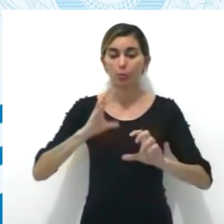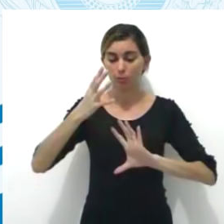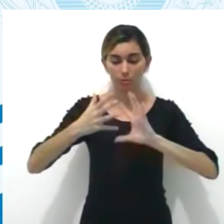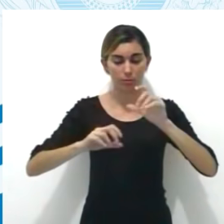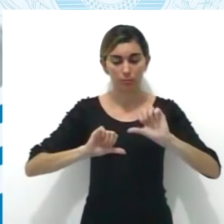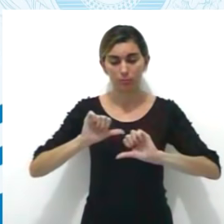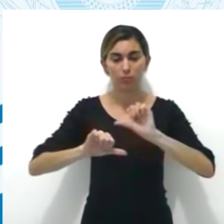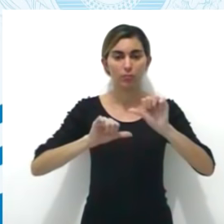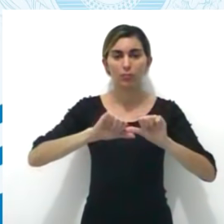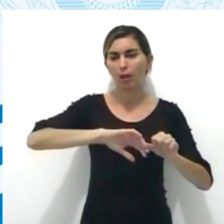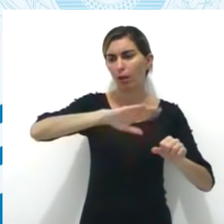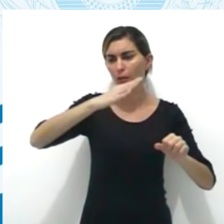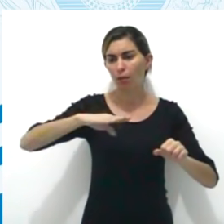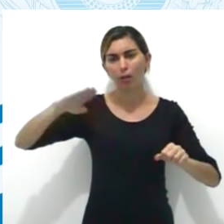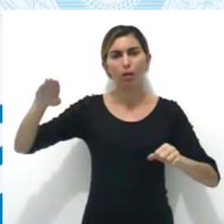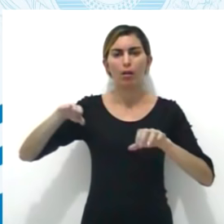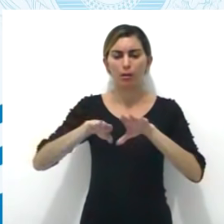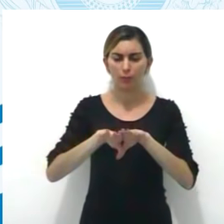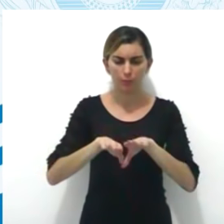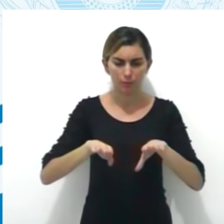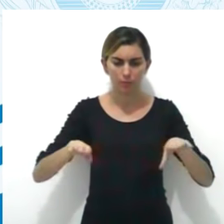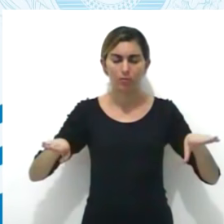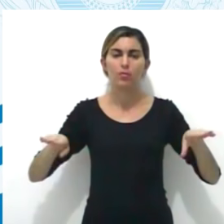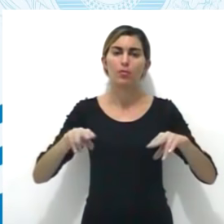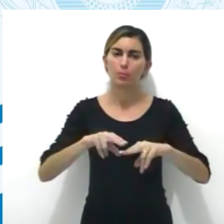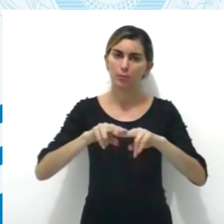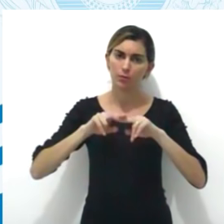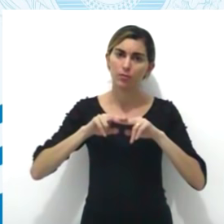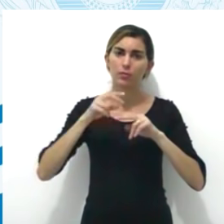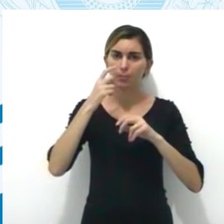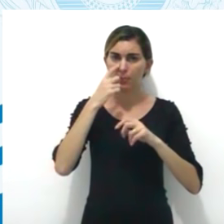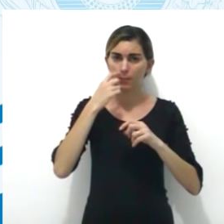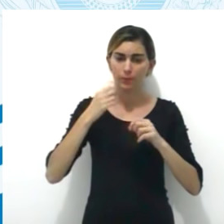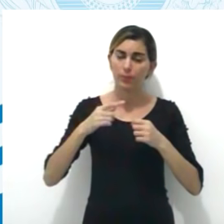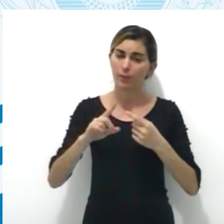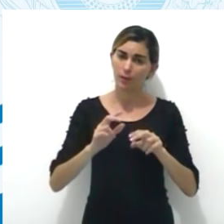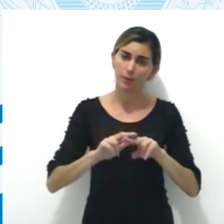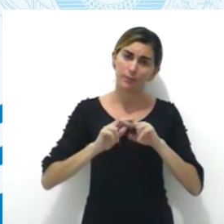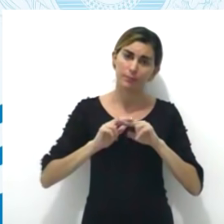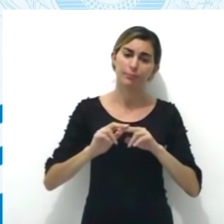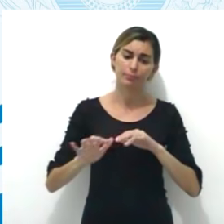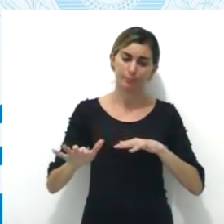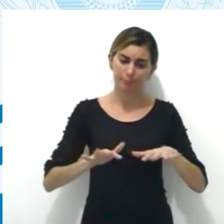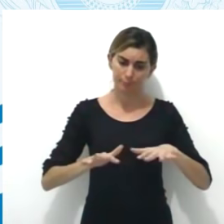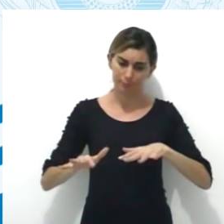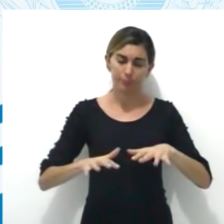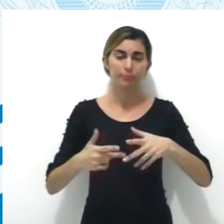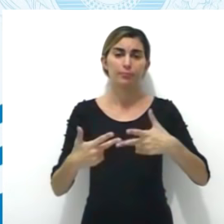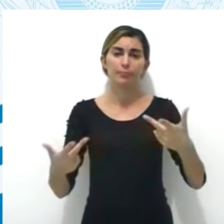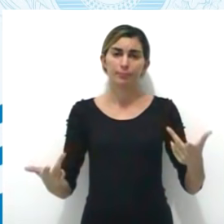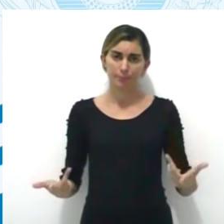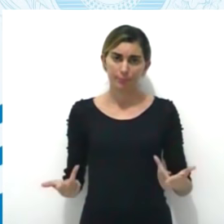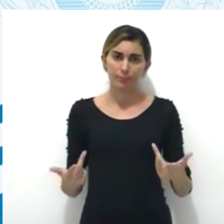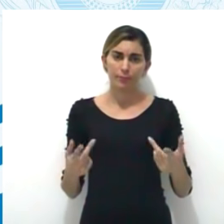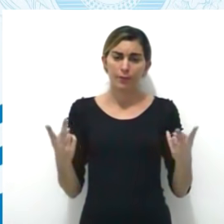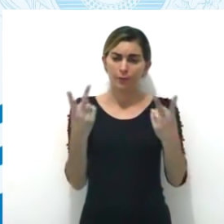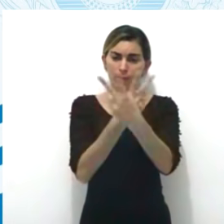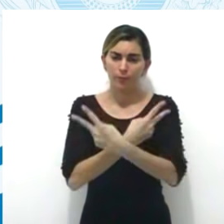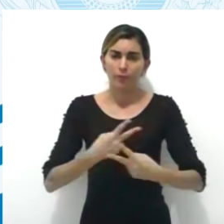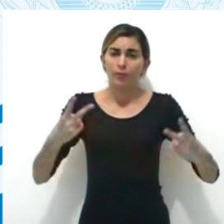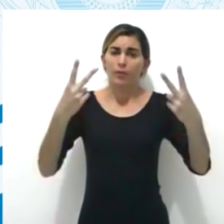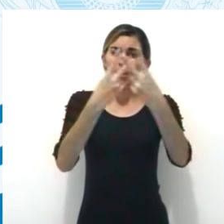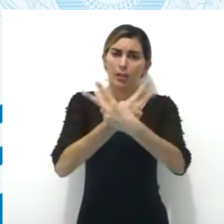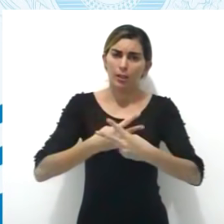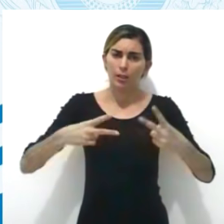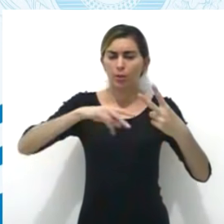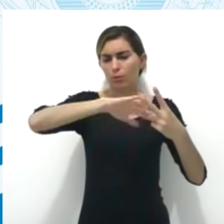modificações do relevo em decorrência de intempéries, ou seja,